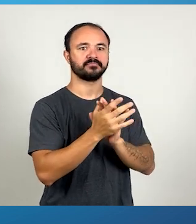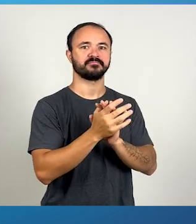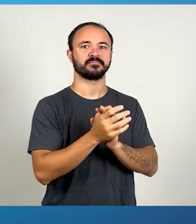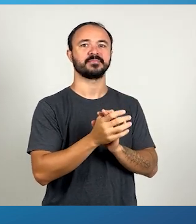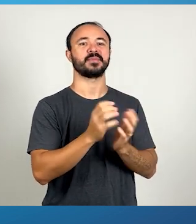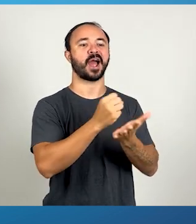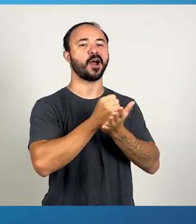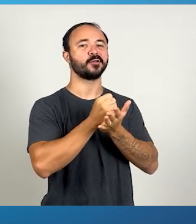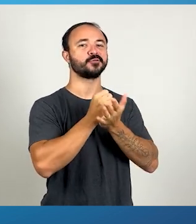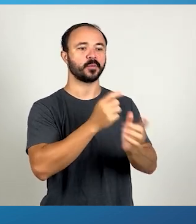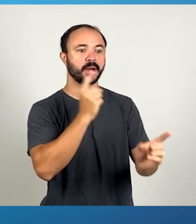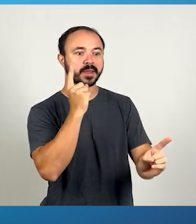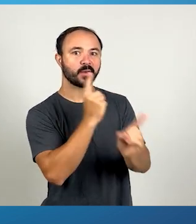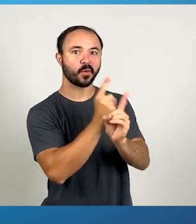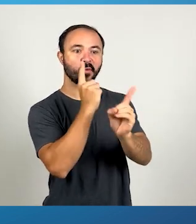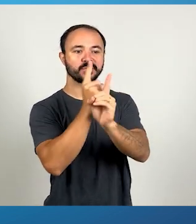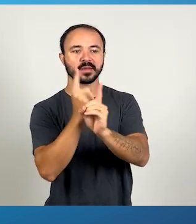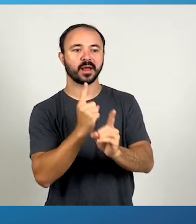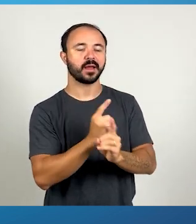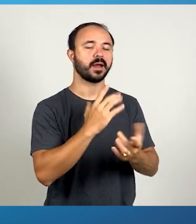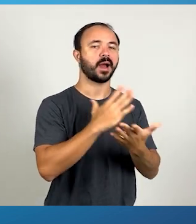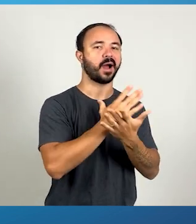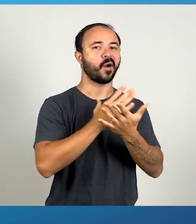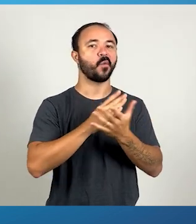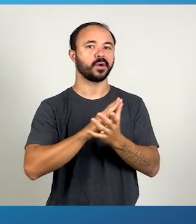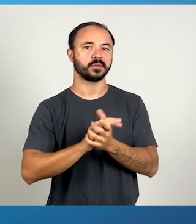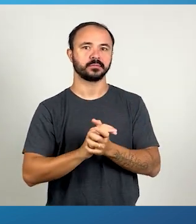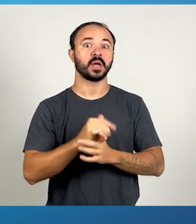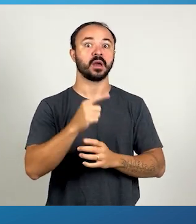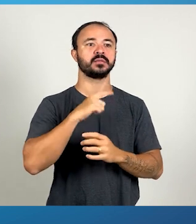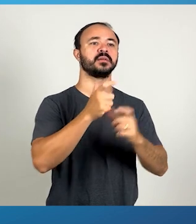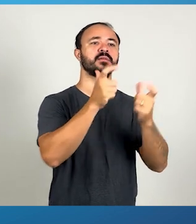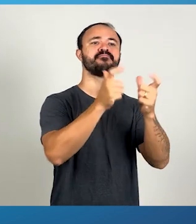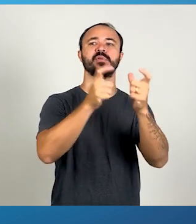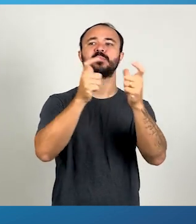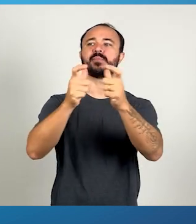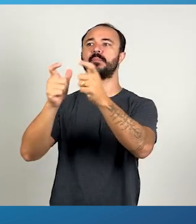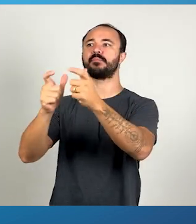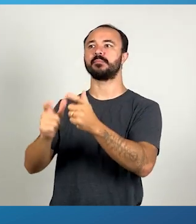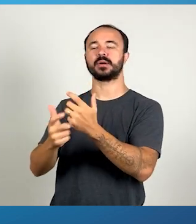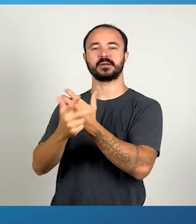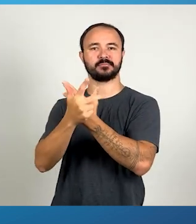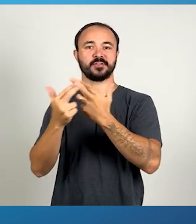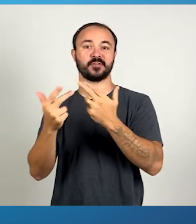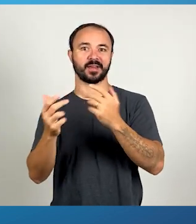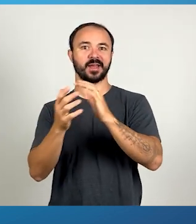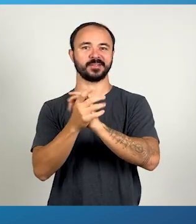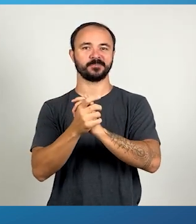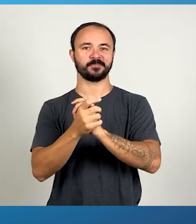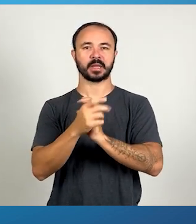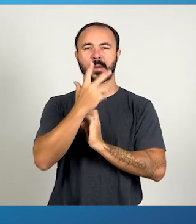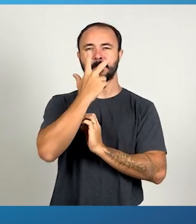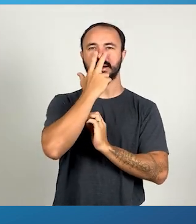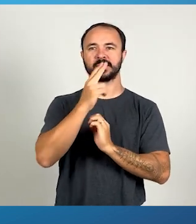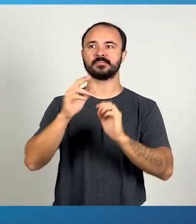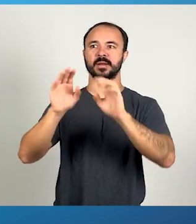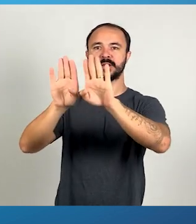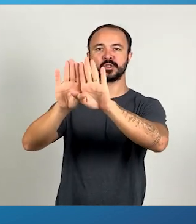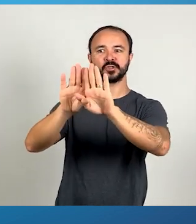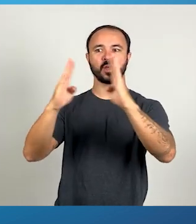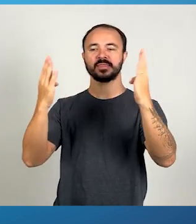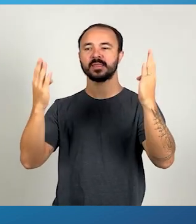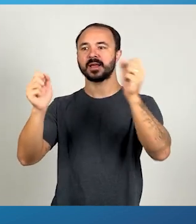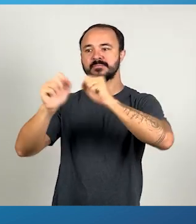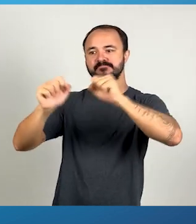antigamente. Essas pistas vêm de diferentes lugares e são como janelas mágicas que nos